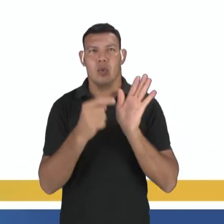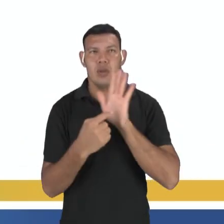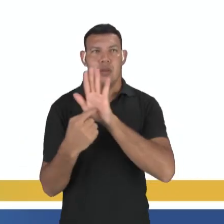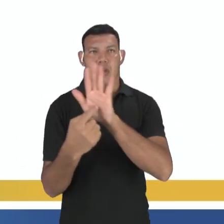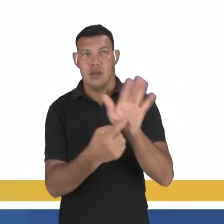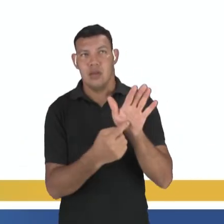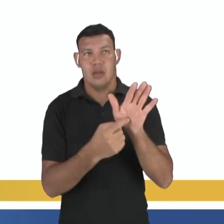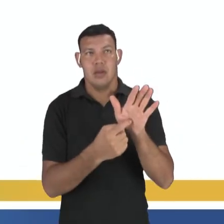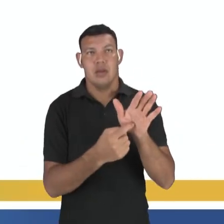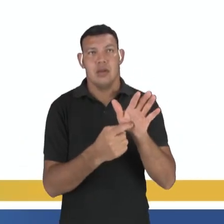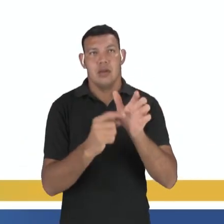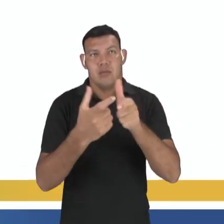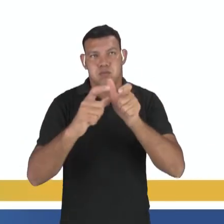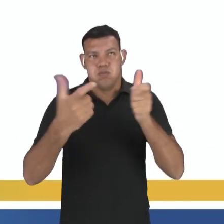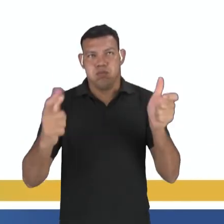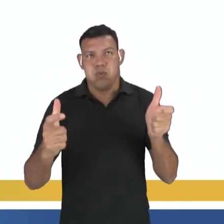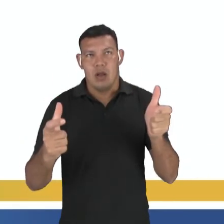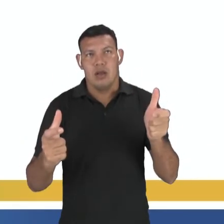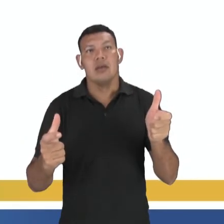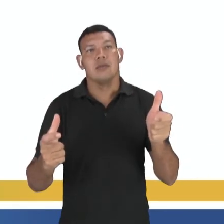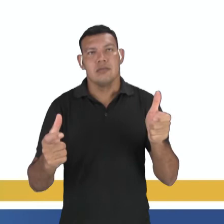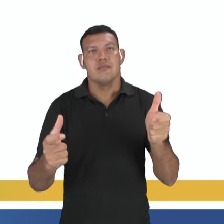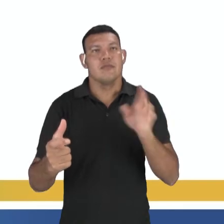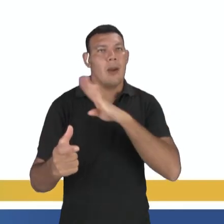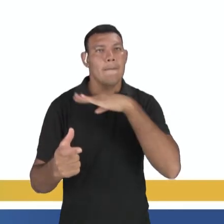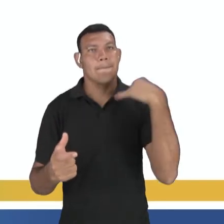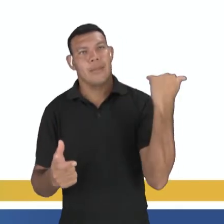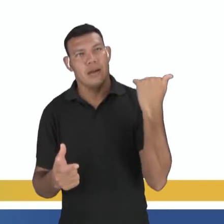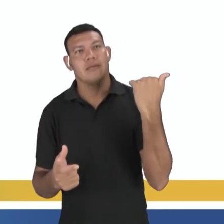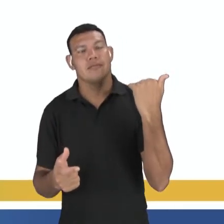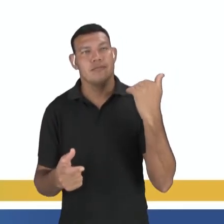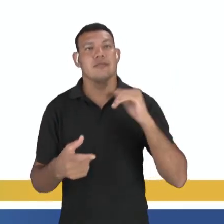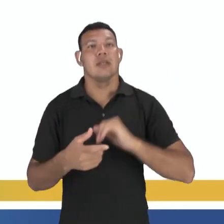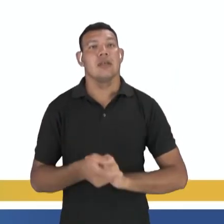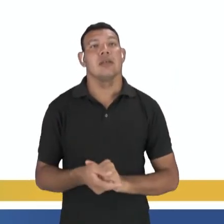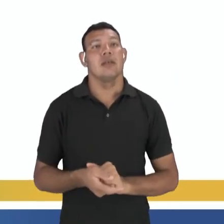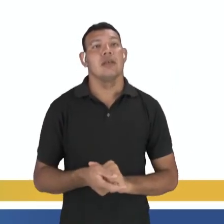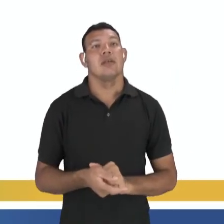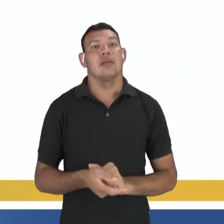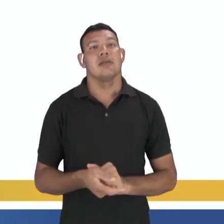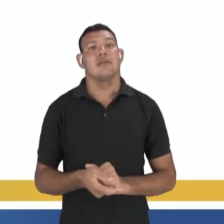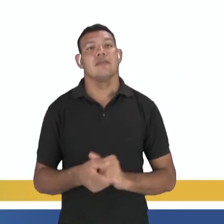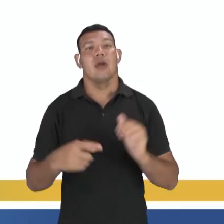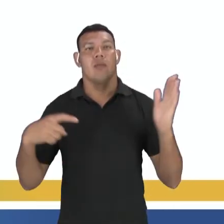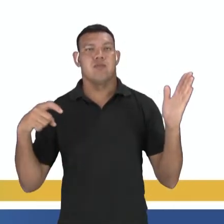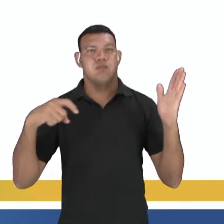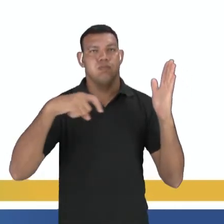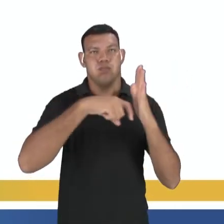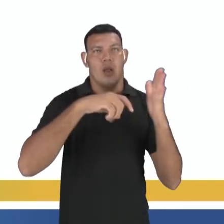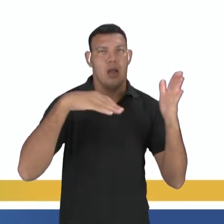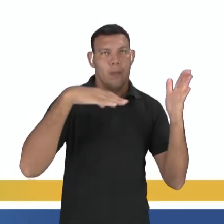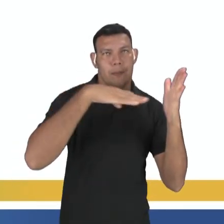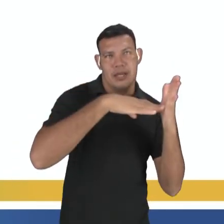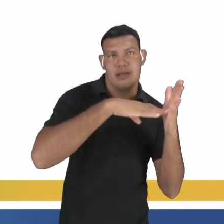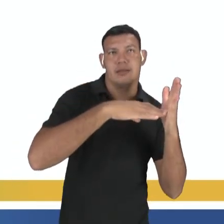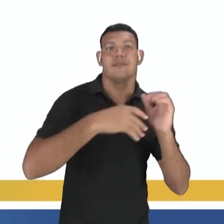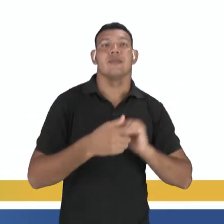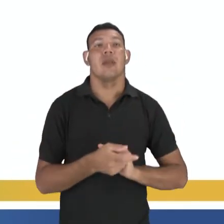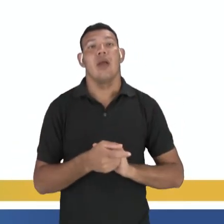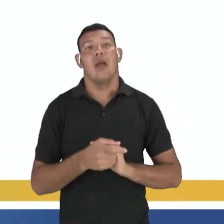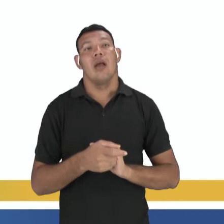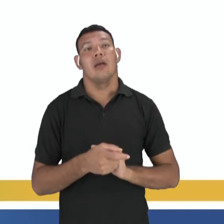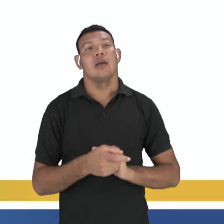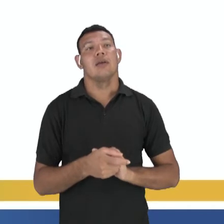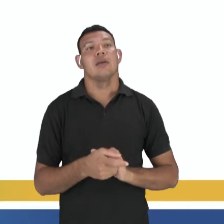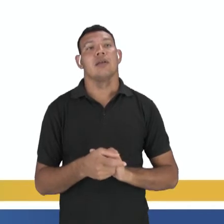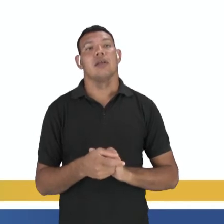qual a média da quantidade de mortes por estado? Então aqui nós temos o gráfico, certinho? E eu pergunto para você, qual foi o estado que mais